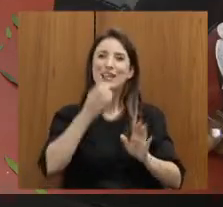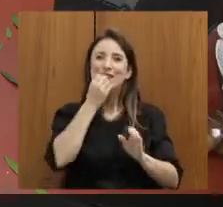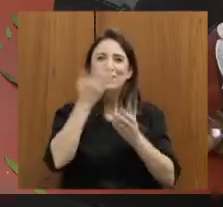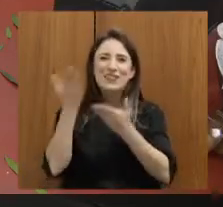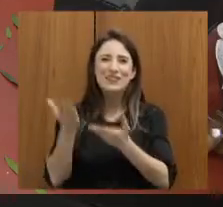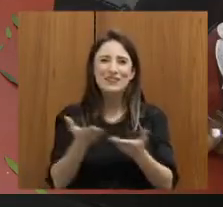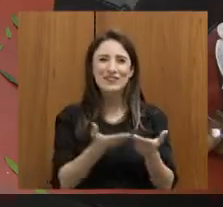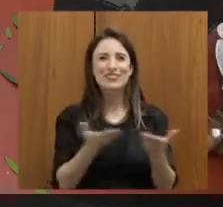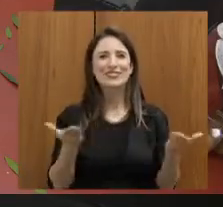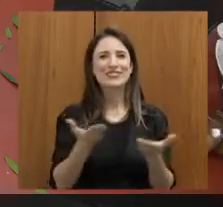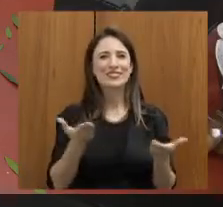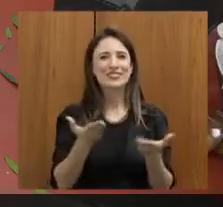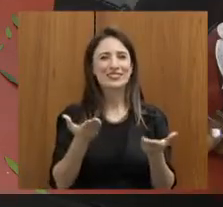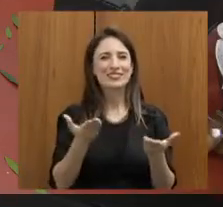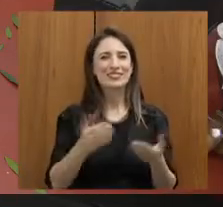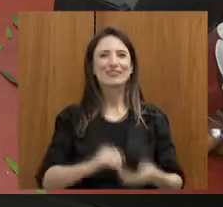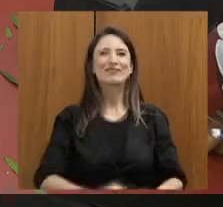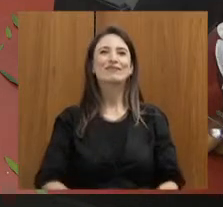debate